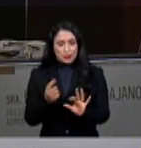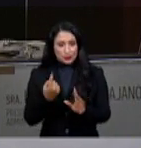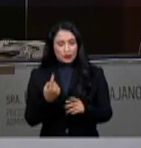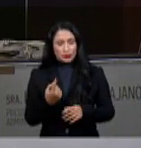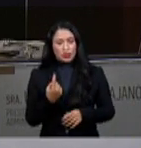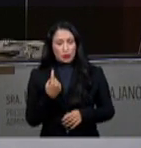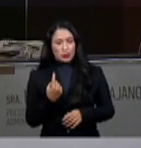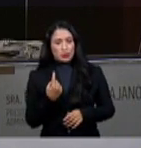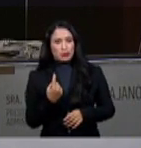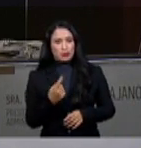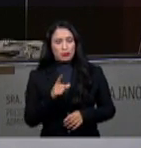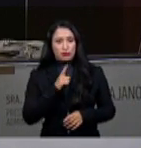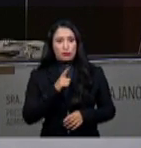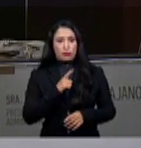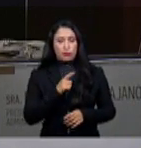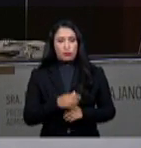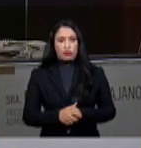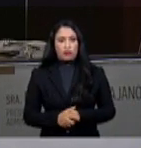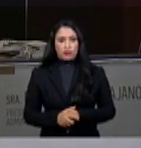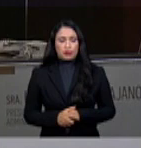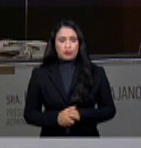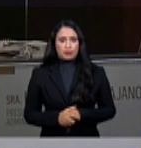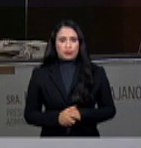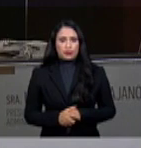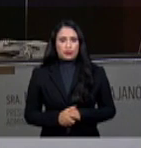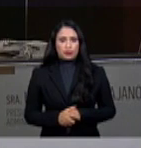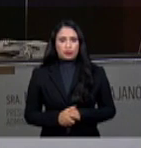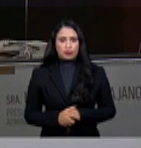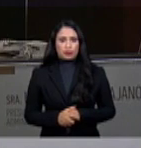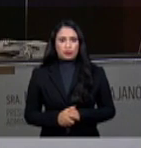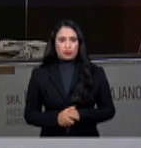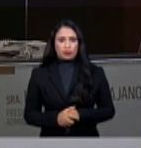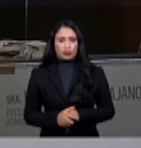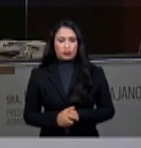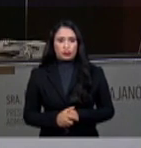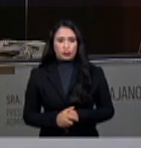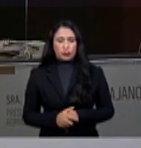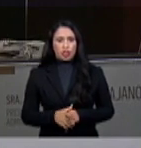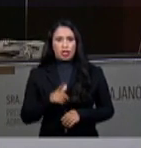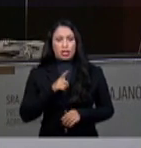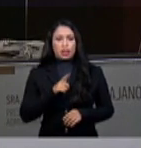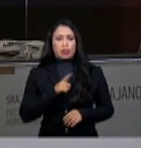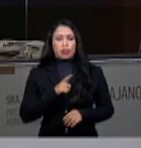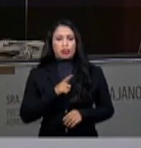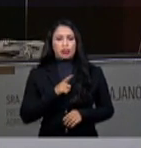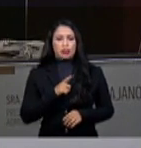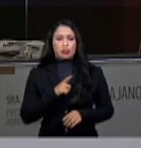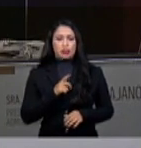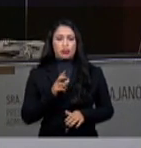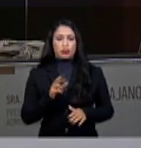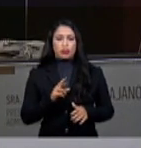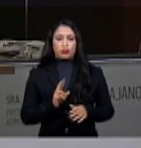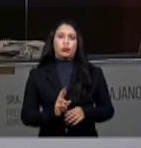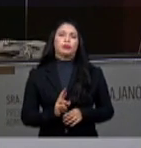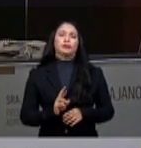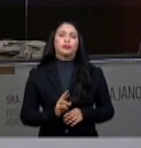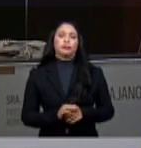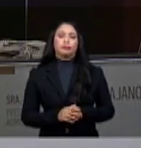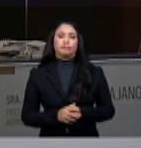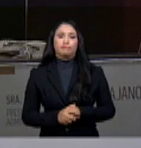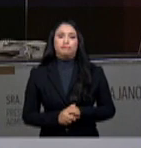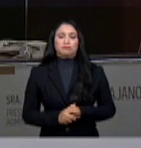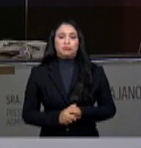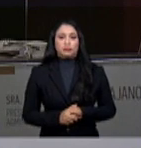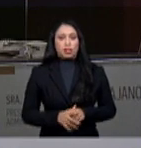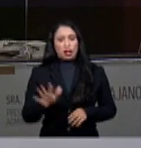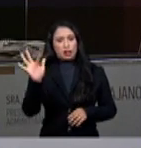nós vamos misturar tá desculpa quando prefeituras das Universidades com científica esse